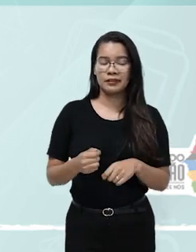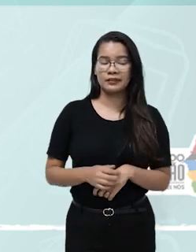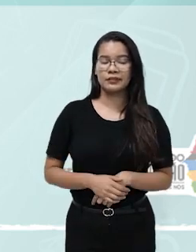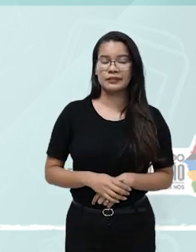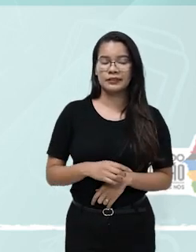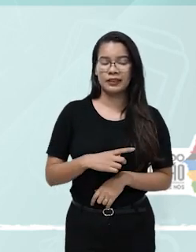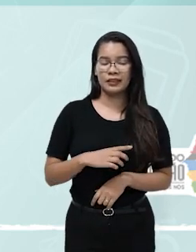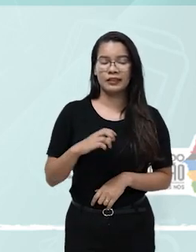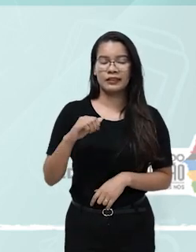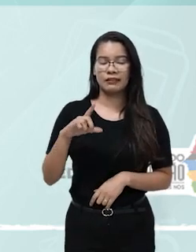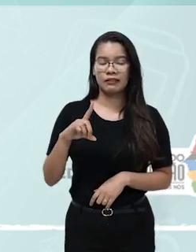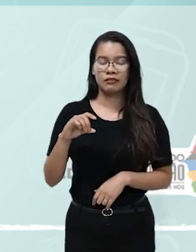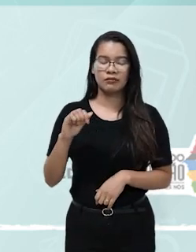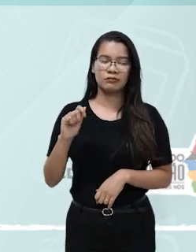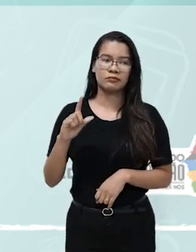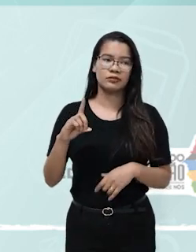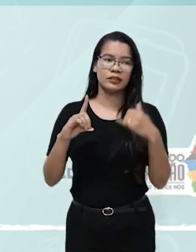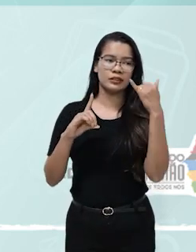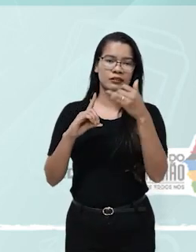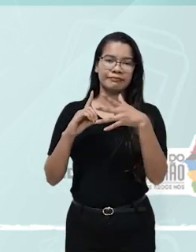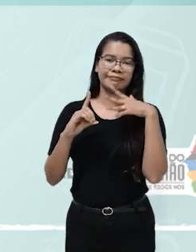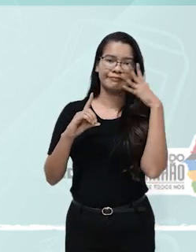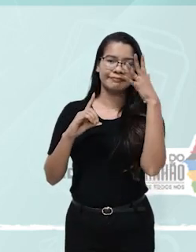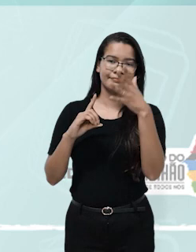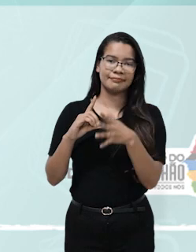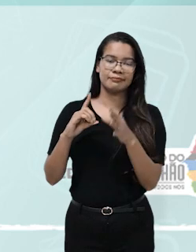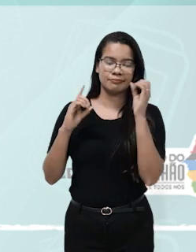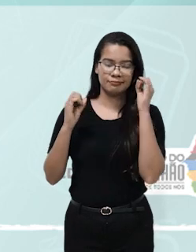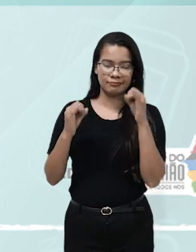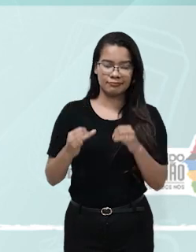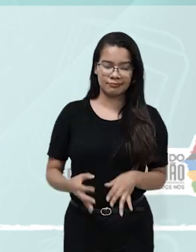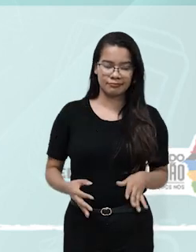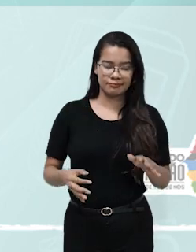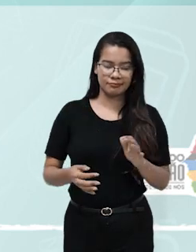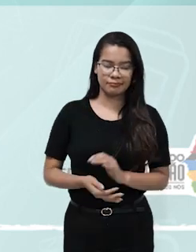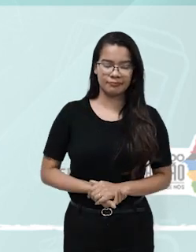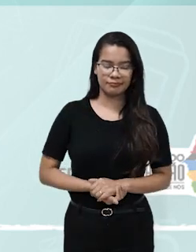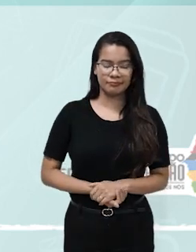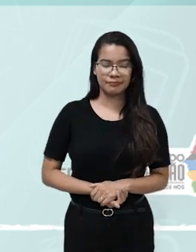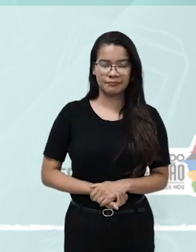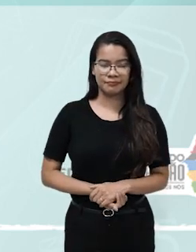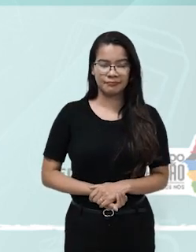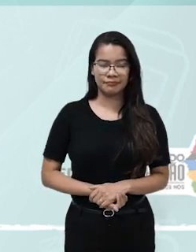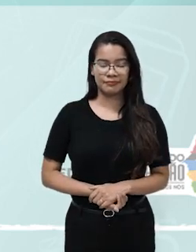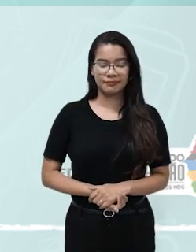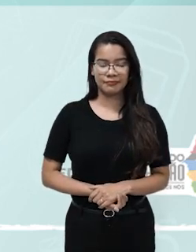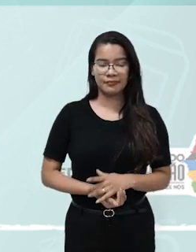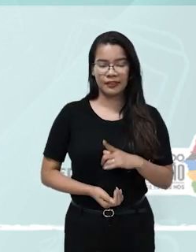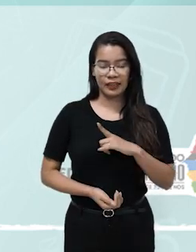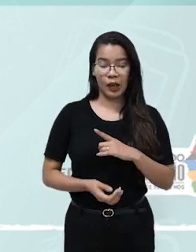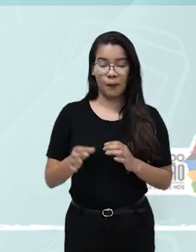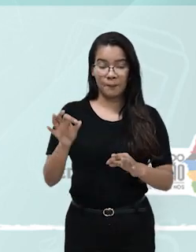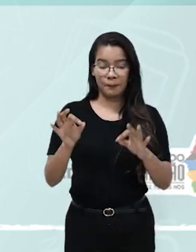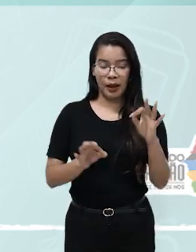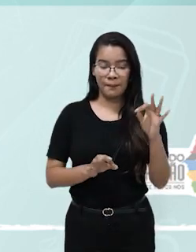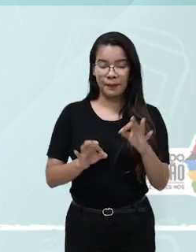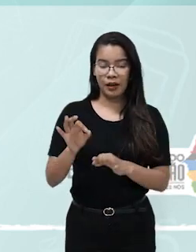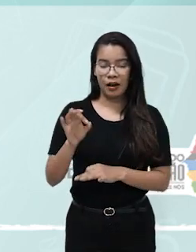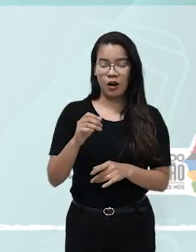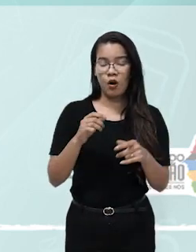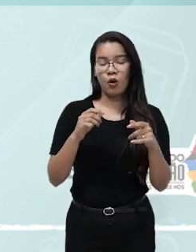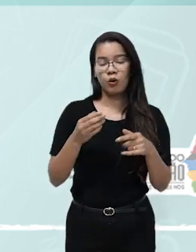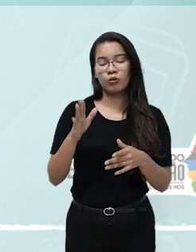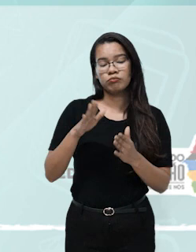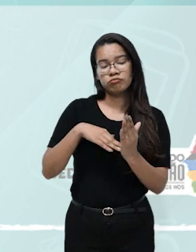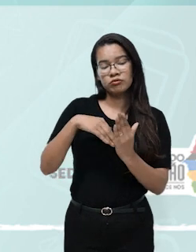a calda, uma colher de sopa de margarina ou manteiga, 8 colheres de sopa de leite, enfim. Aí tem preparo: unte a